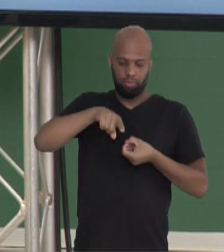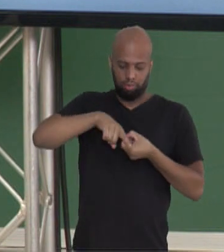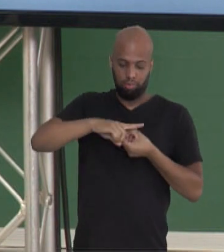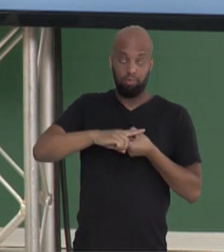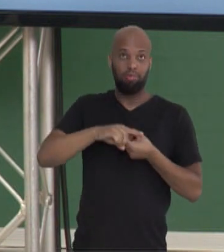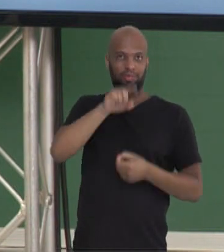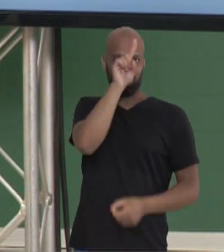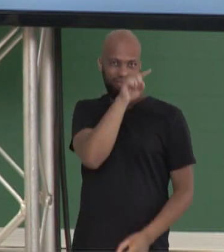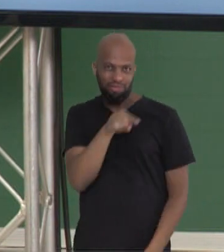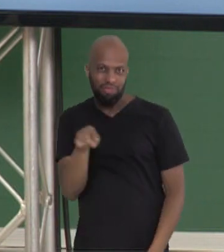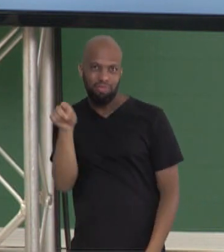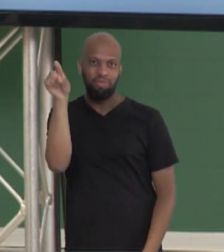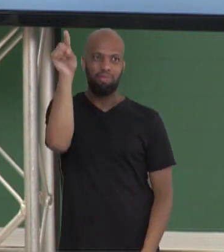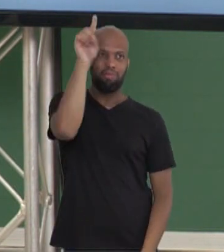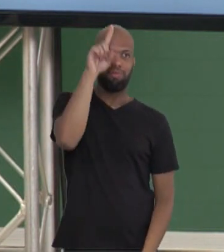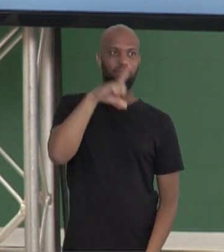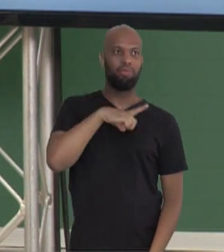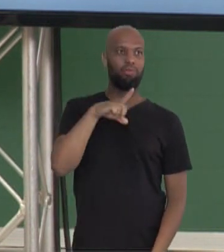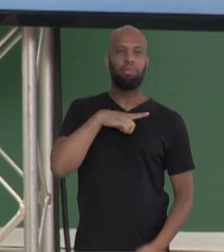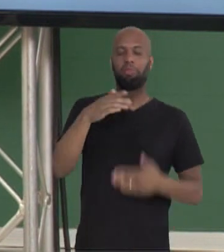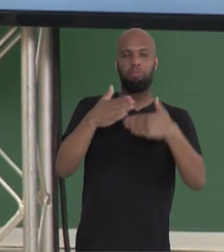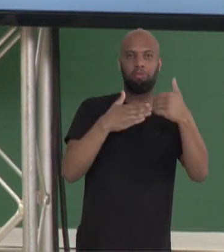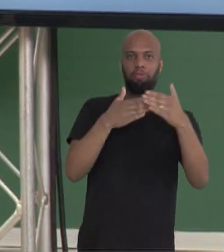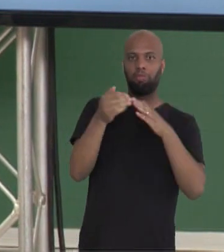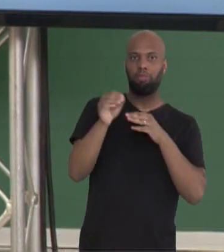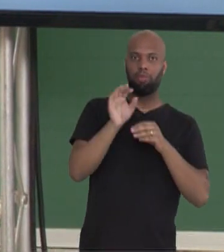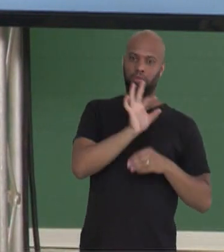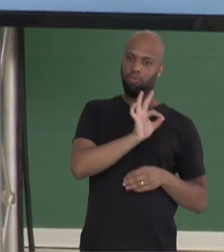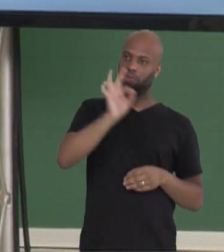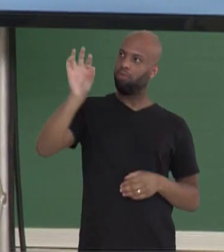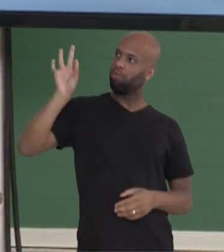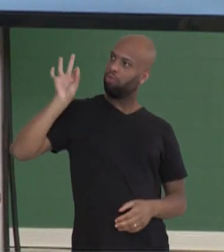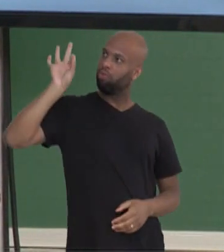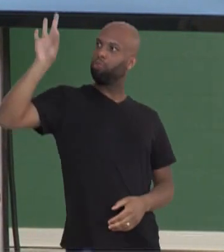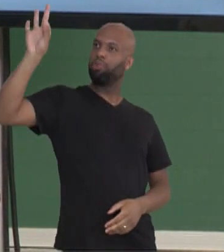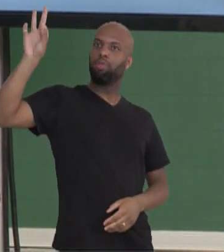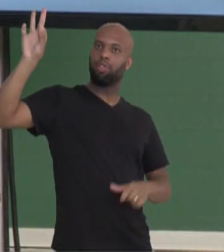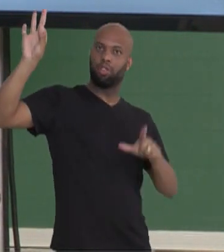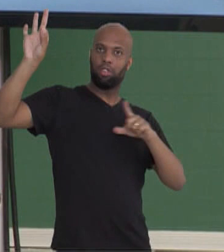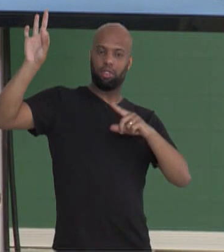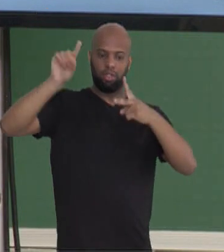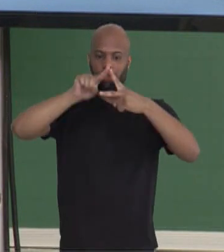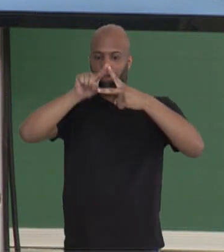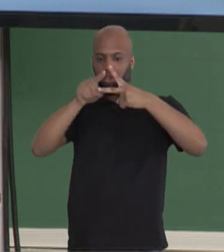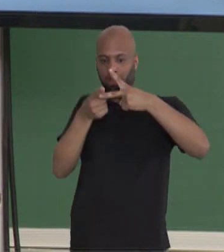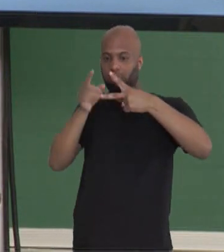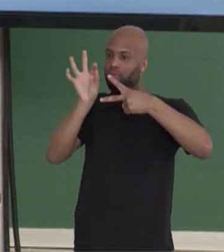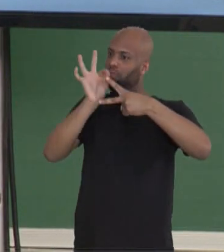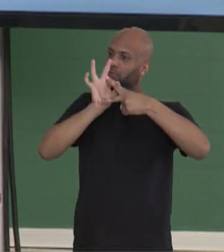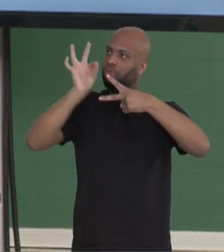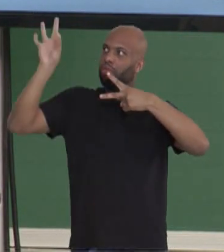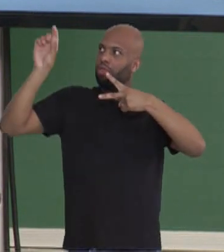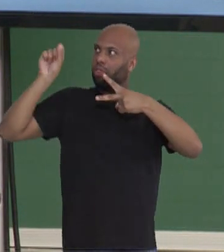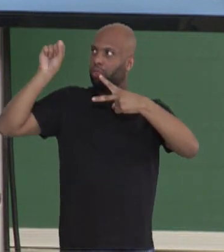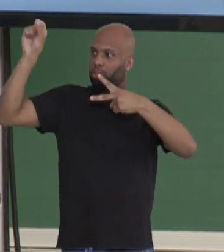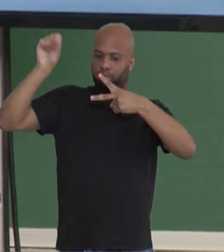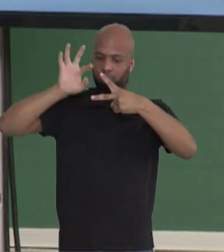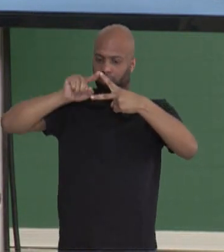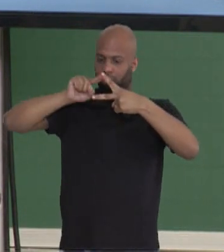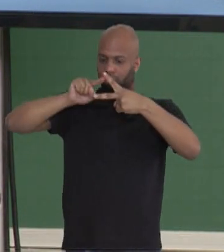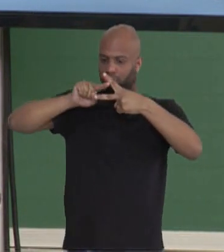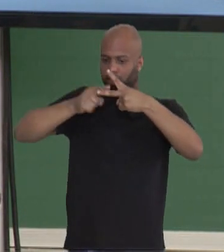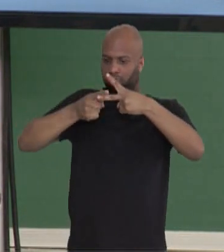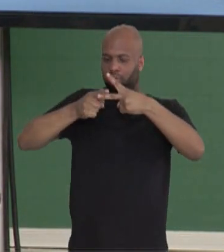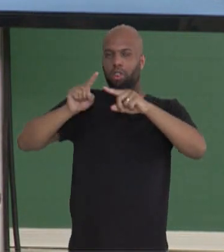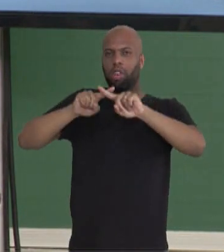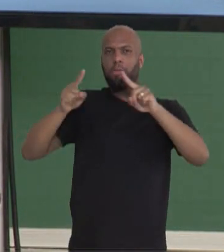trigonométrica. De um ponto qualquer marcado na circunferência, vai ter um ângulo de referência, tá? E eu preciso que a gente saiba entender de onde